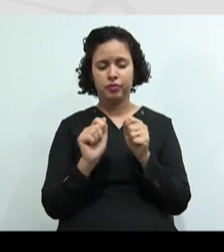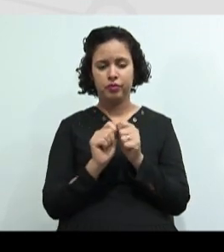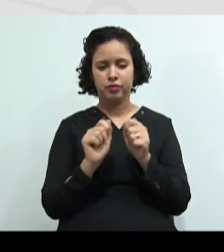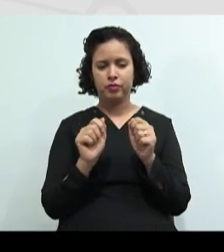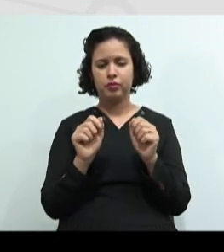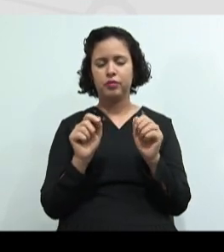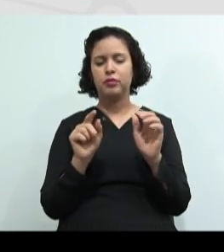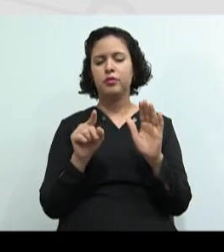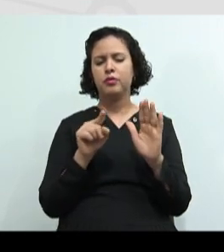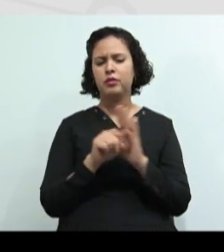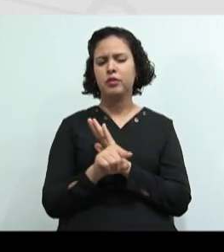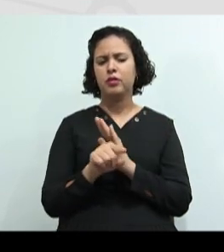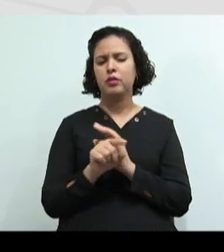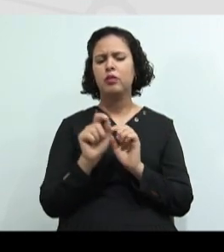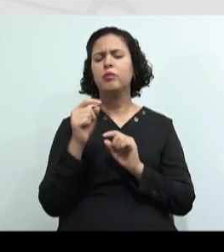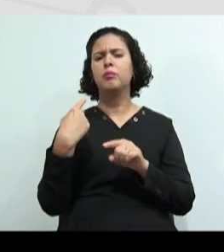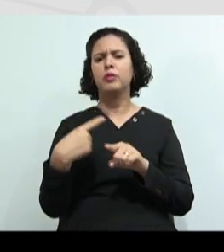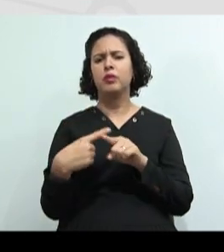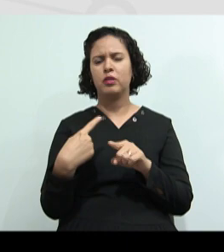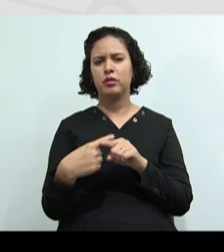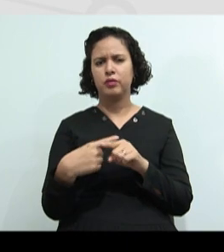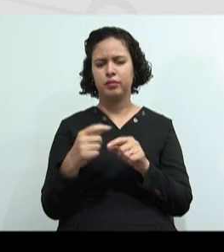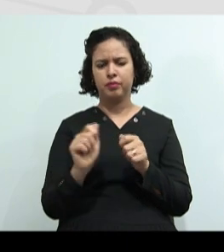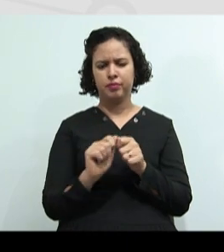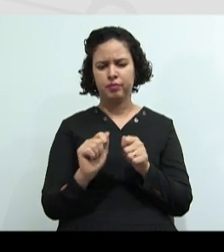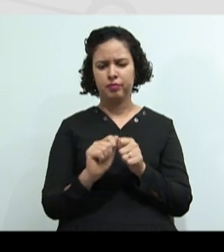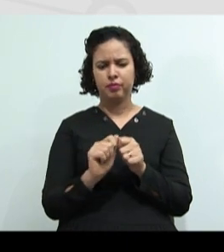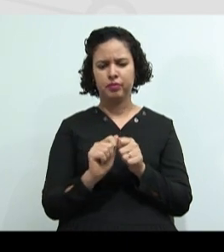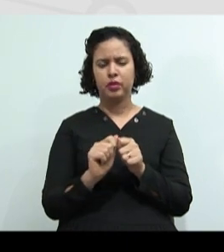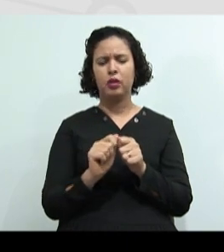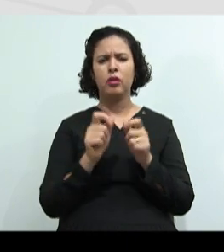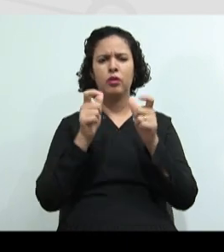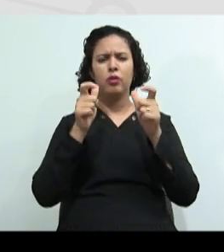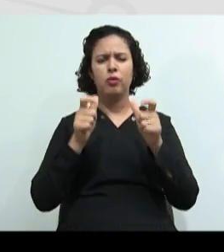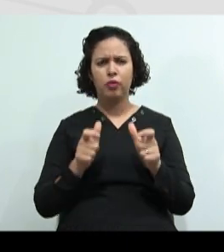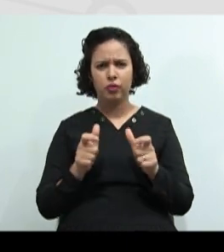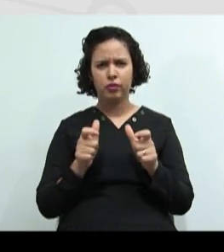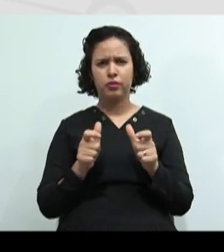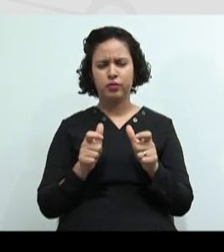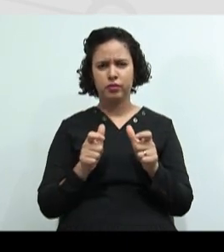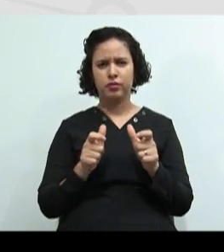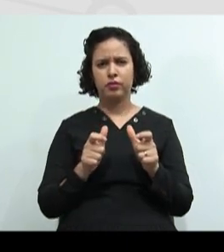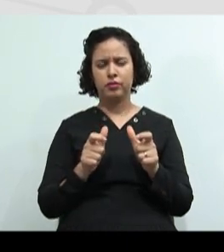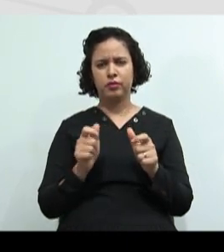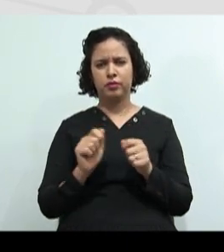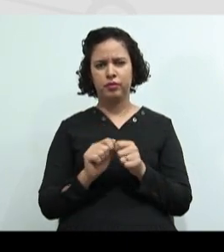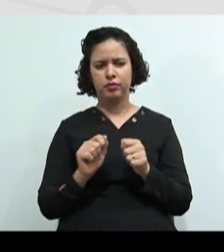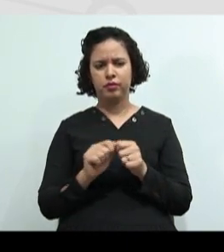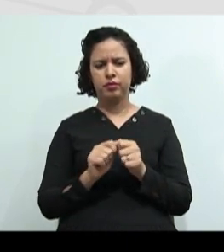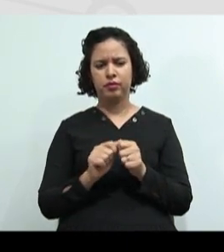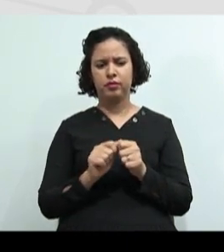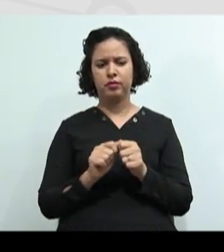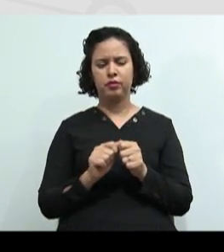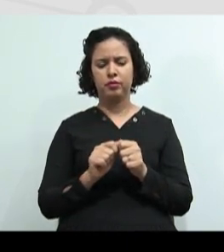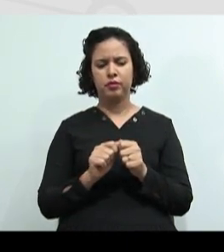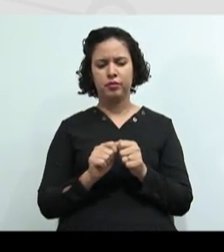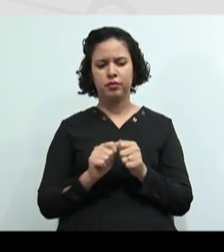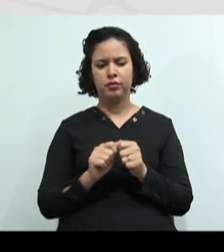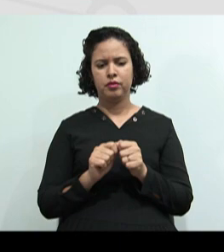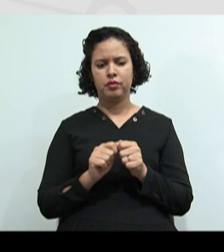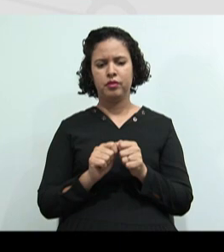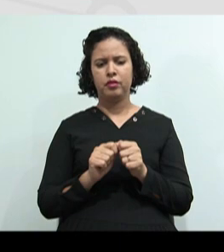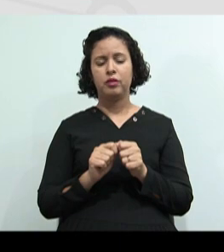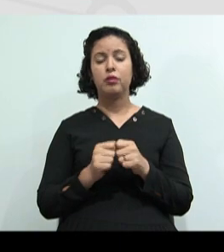O segundo, o why, por que será feito. O terceiro é o where, né, onde será feito. O quarto, o